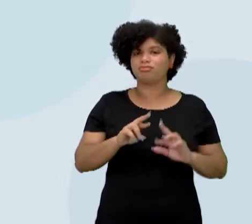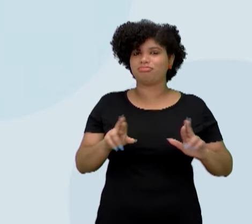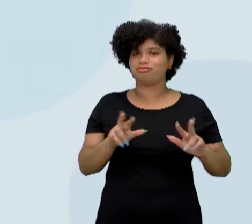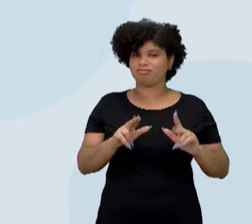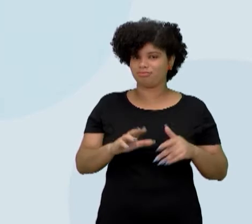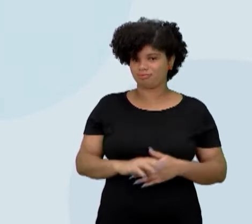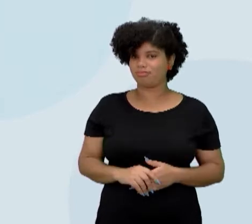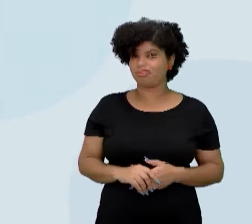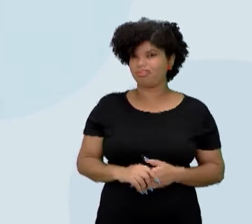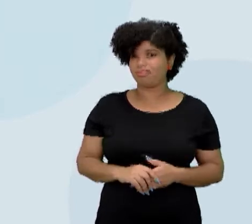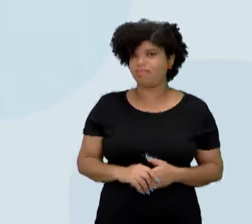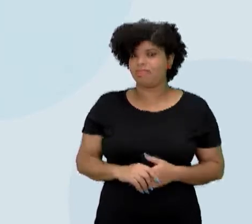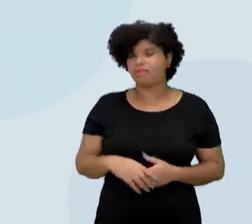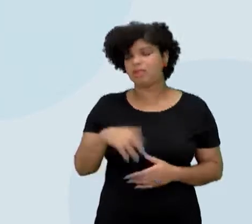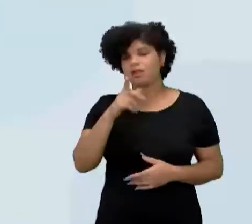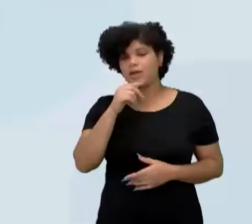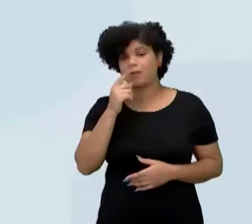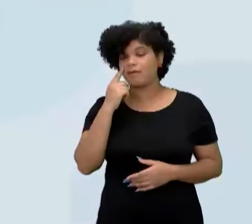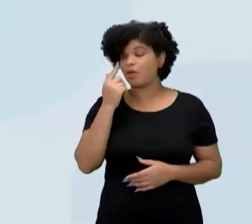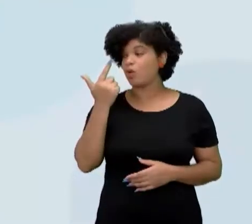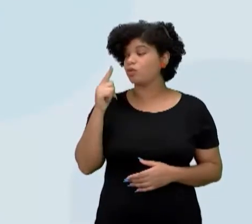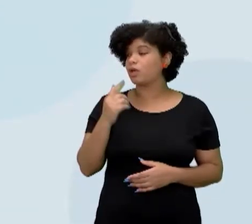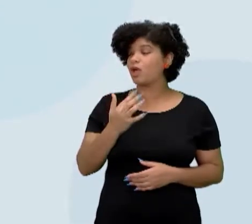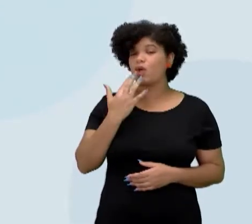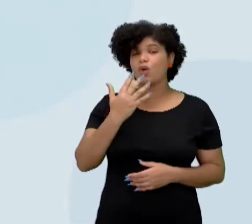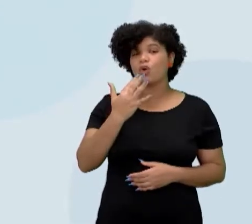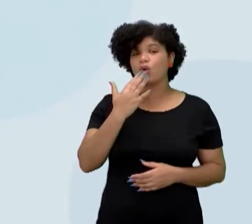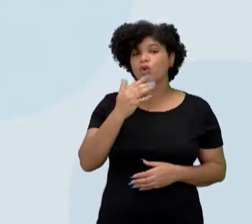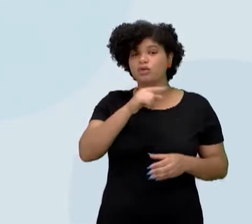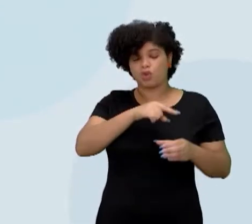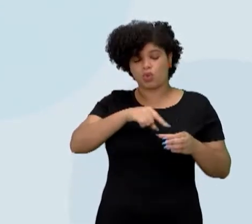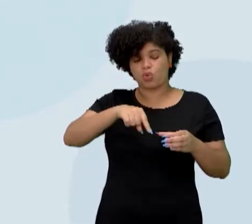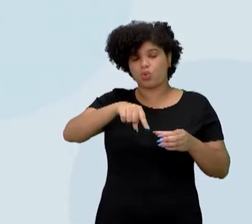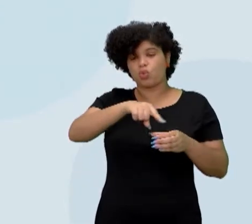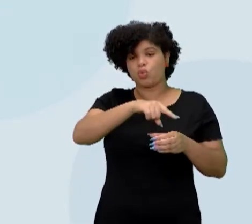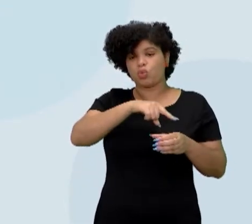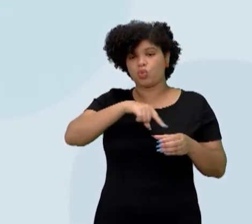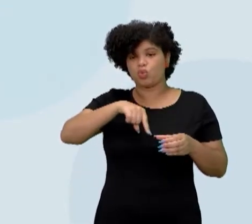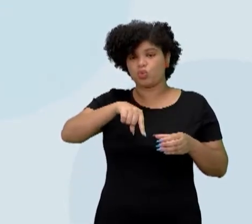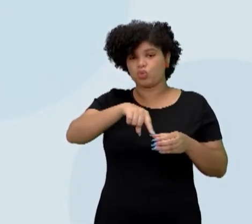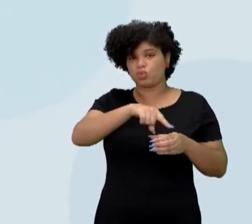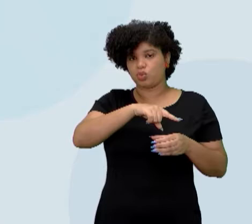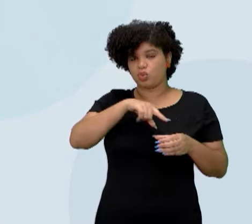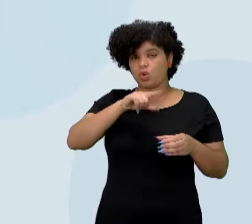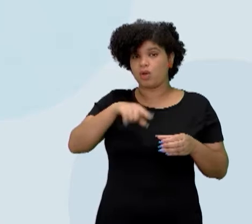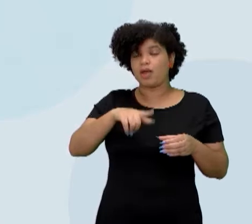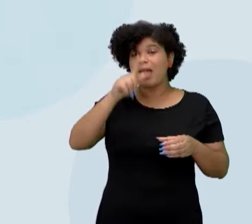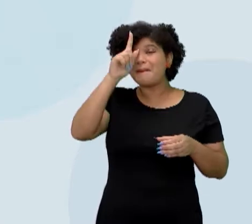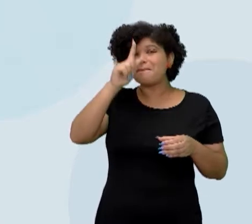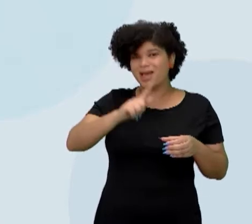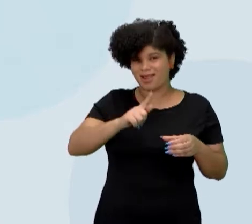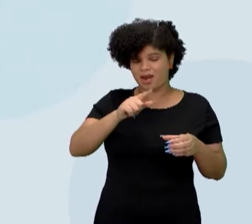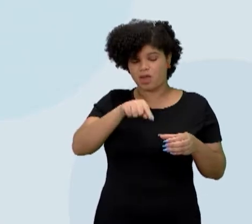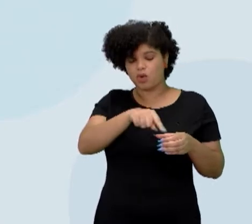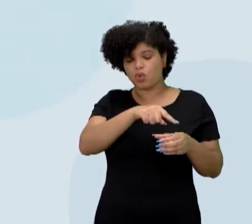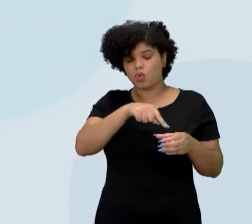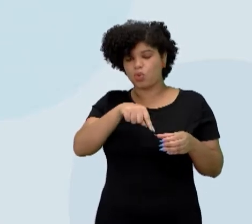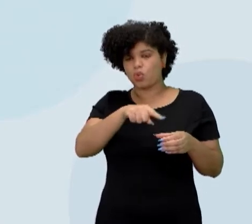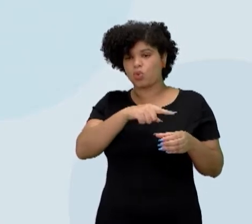outra parte que a gente vê, que é a parte amarela, é a que vai interagir, que a gente chama de cabeça, é a que vai